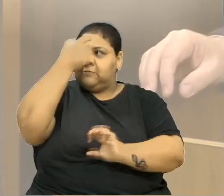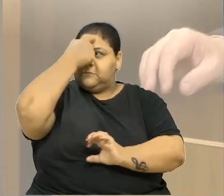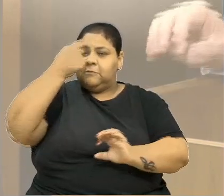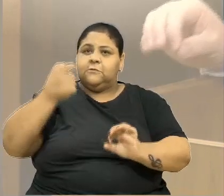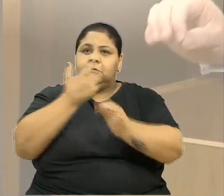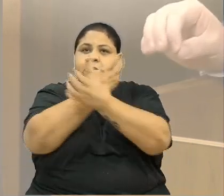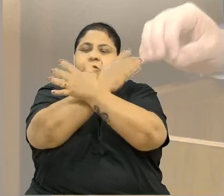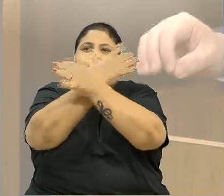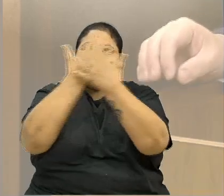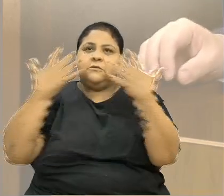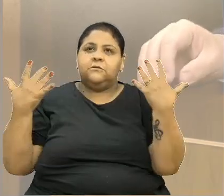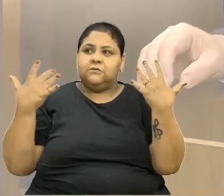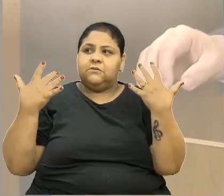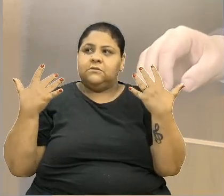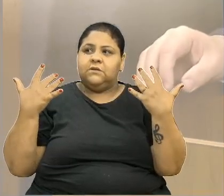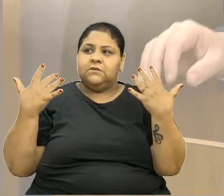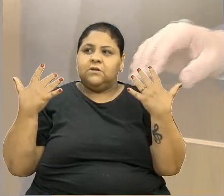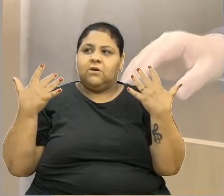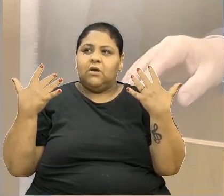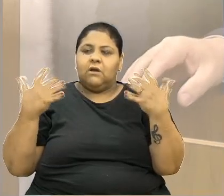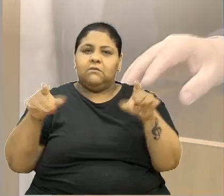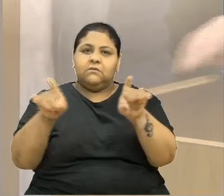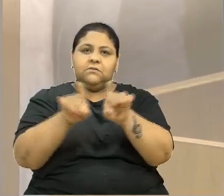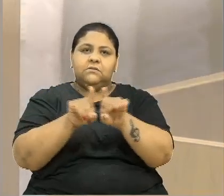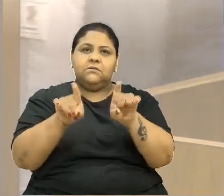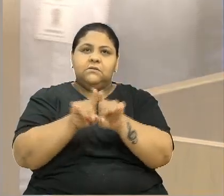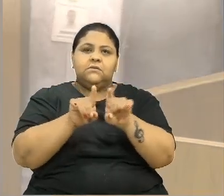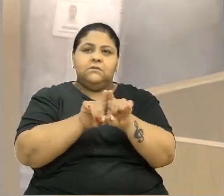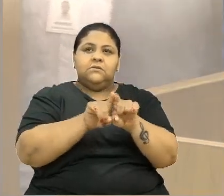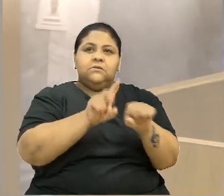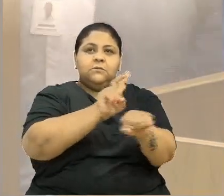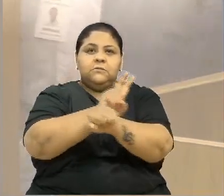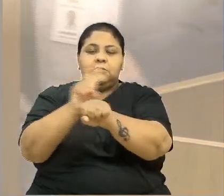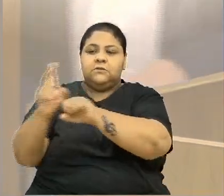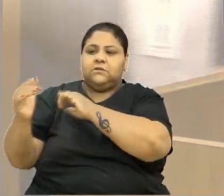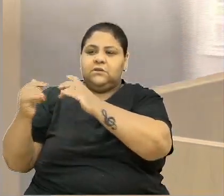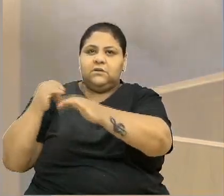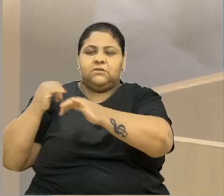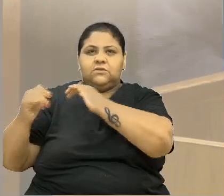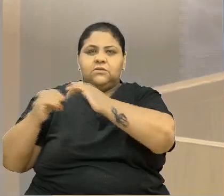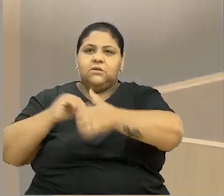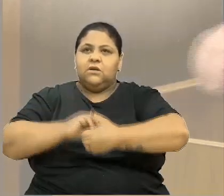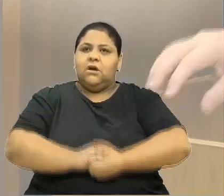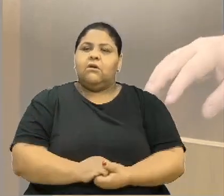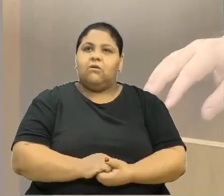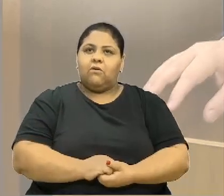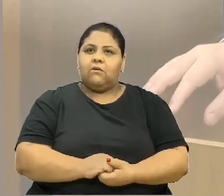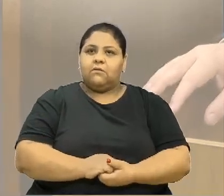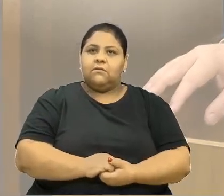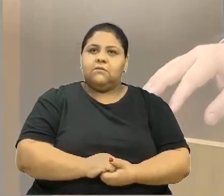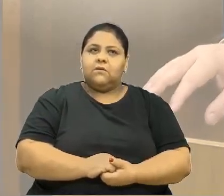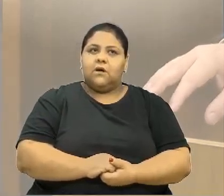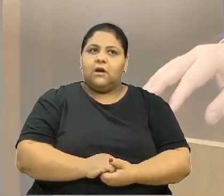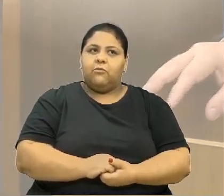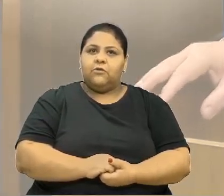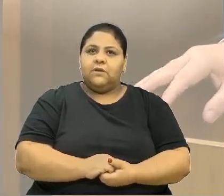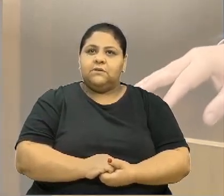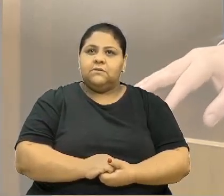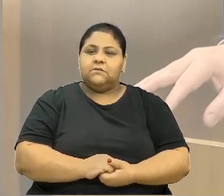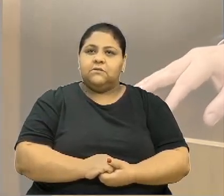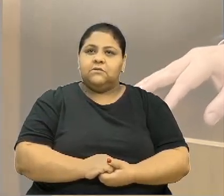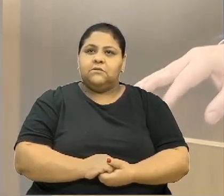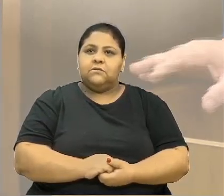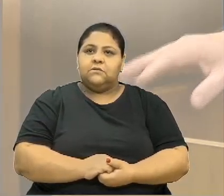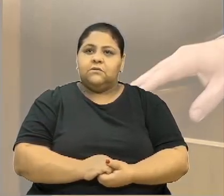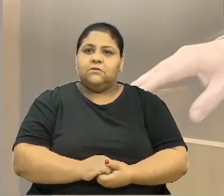ambiental e posiciona Caxias do Sul na vanguarda da mobilidade elétrica e das energias renováveis. Por